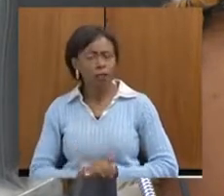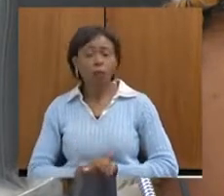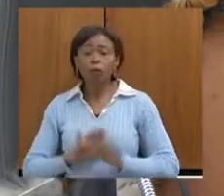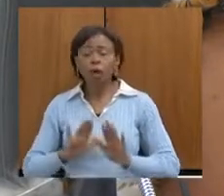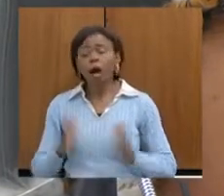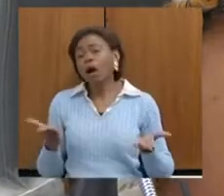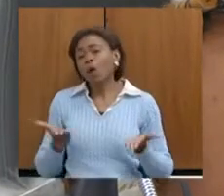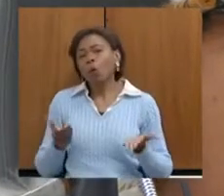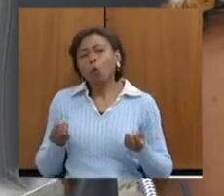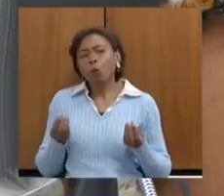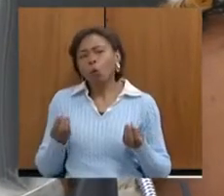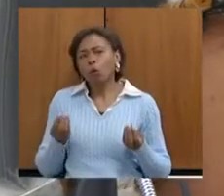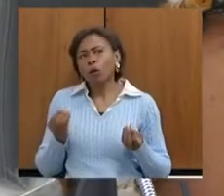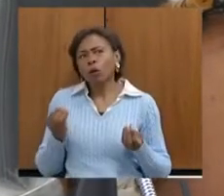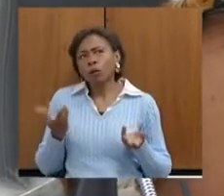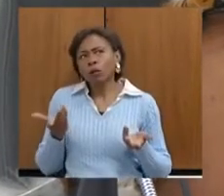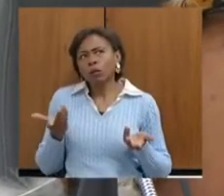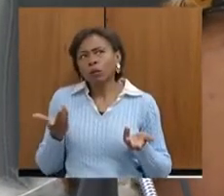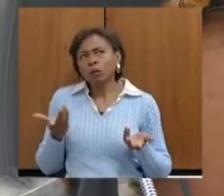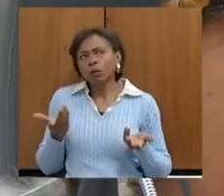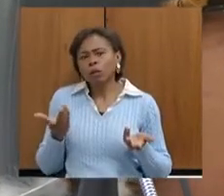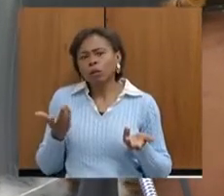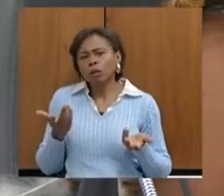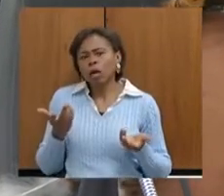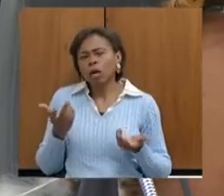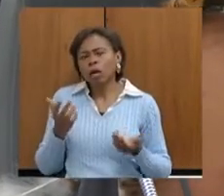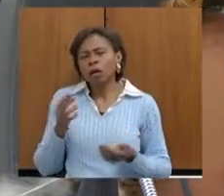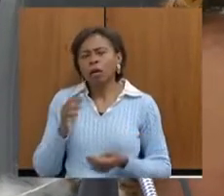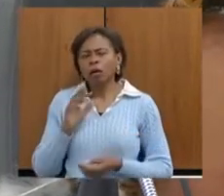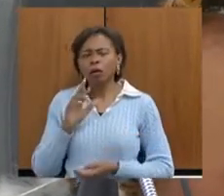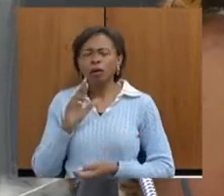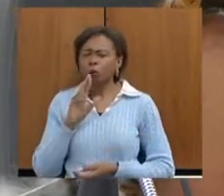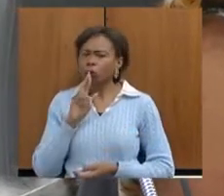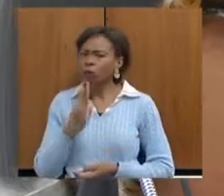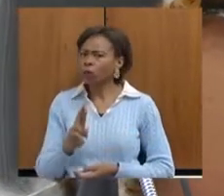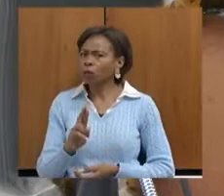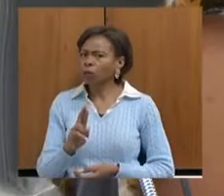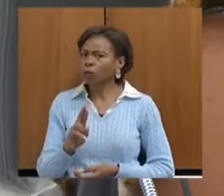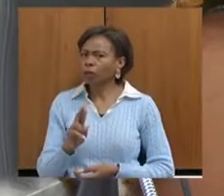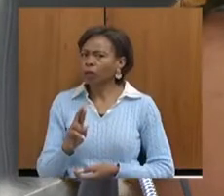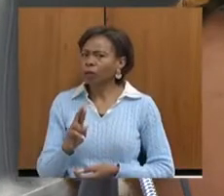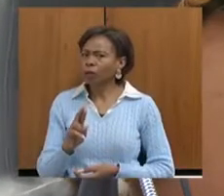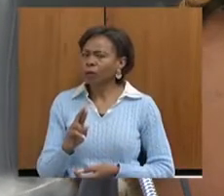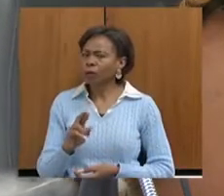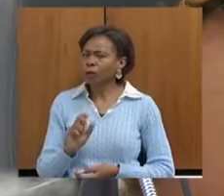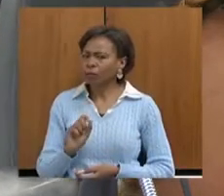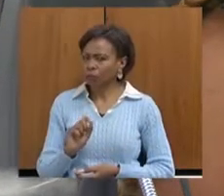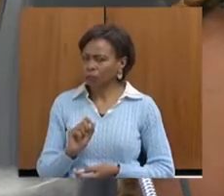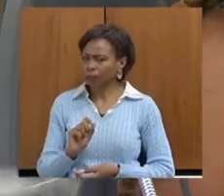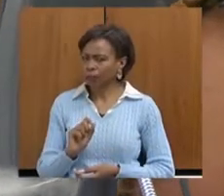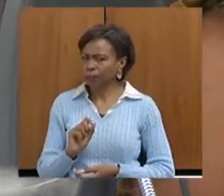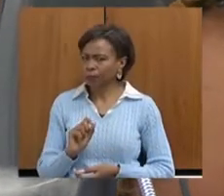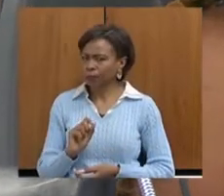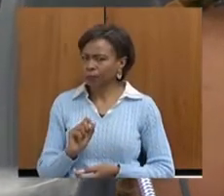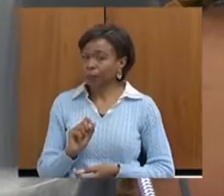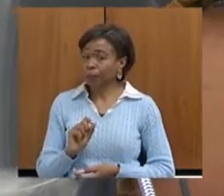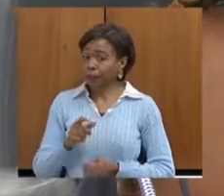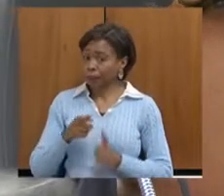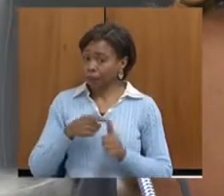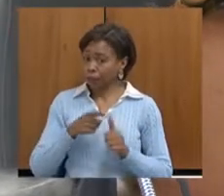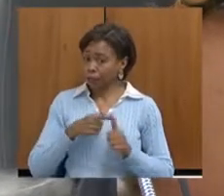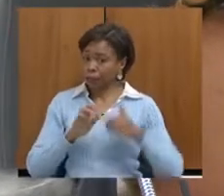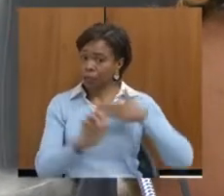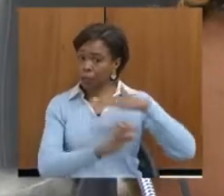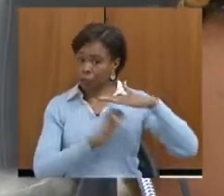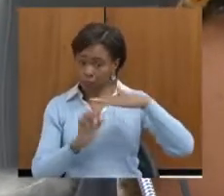qual foi o preço disso E aí tem um preço para gente avaliar primeiro a empresa